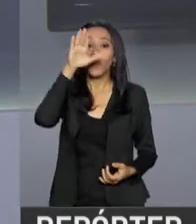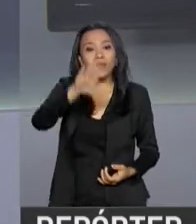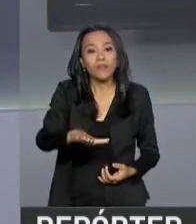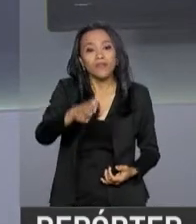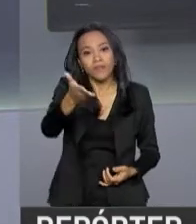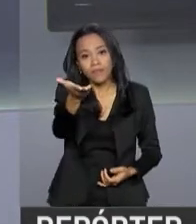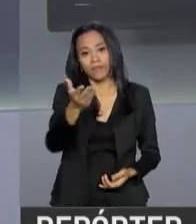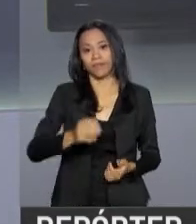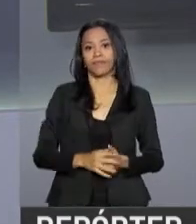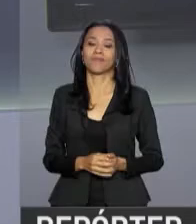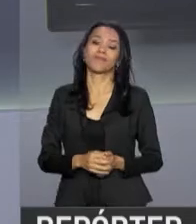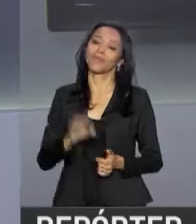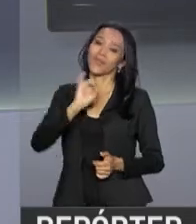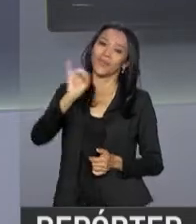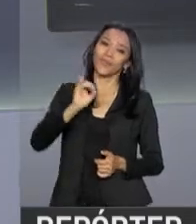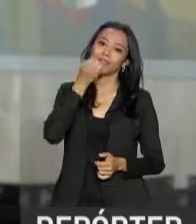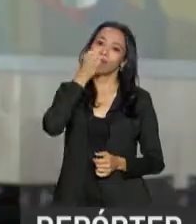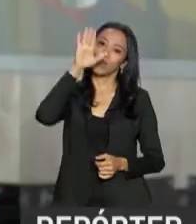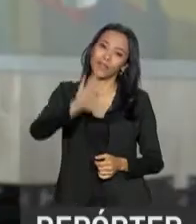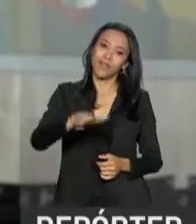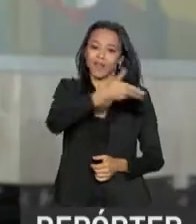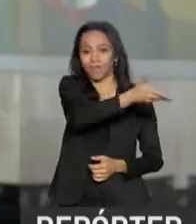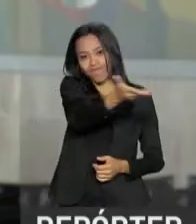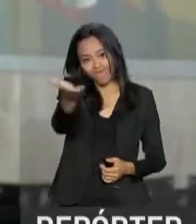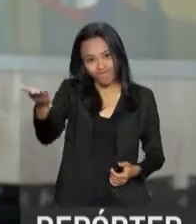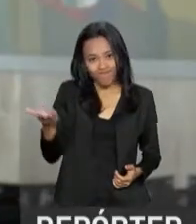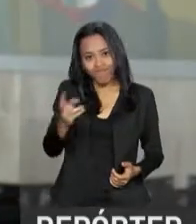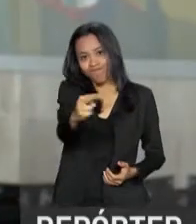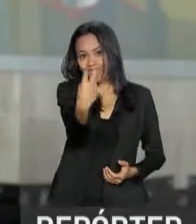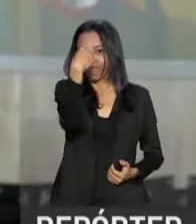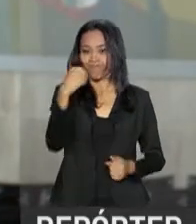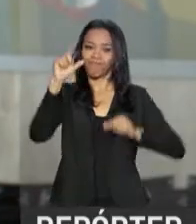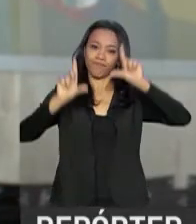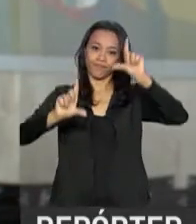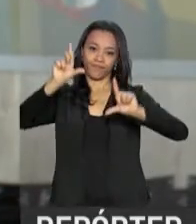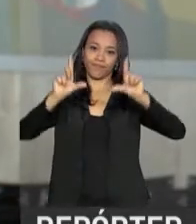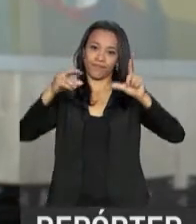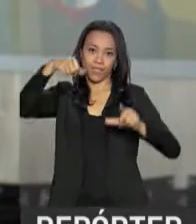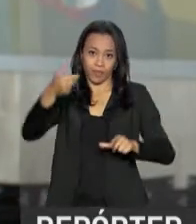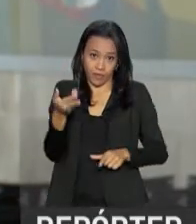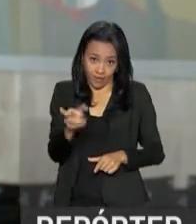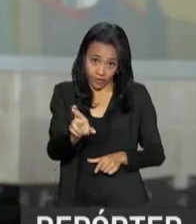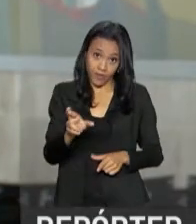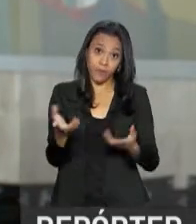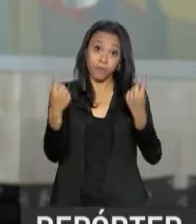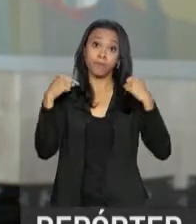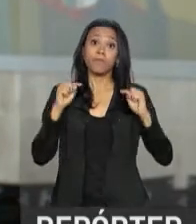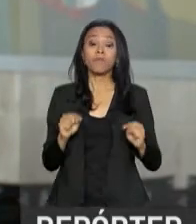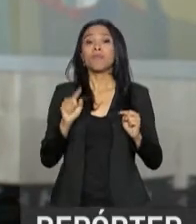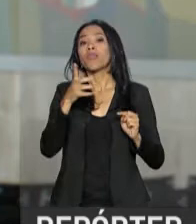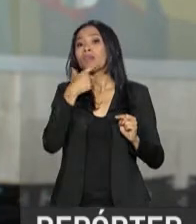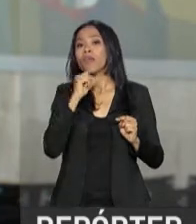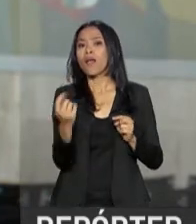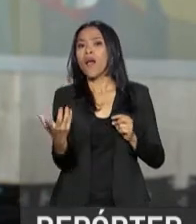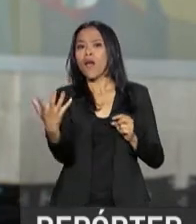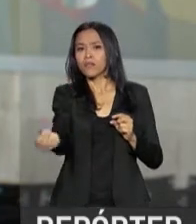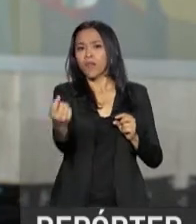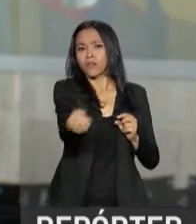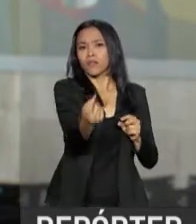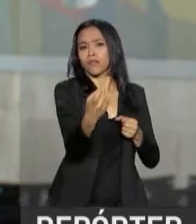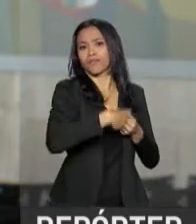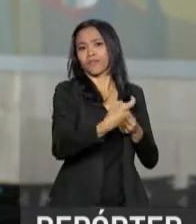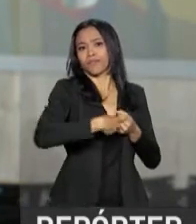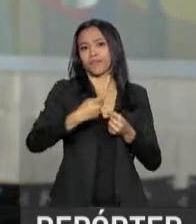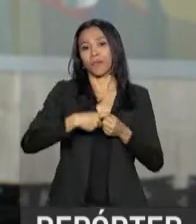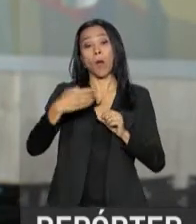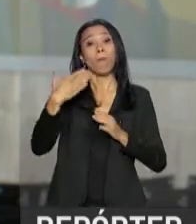você olá a isso é boa tarde boa tarde também a todos que nos acompanham aqui pela tv nbr a adesão ao parcelamento poderá ser feito